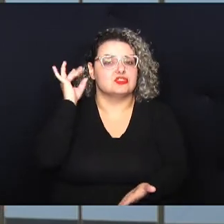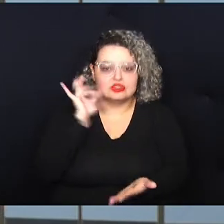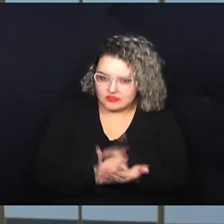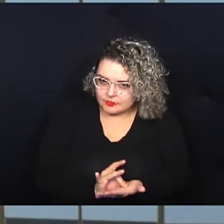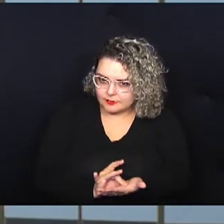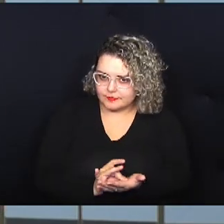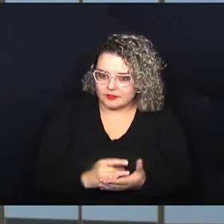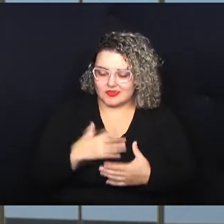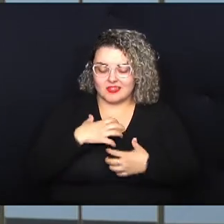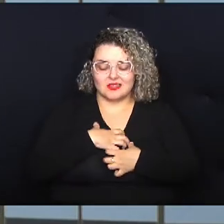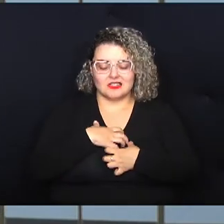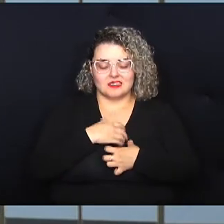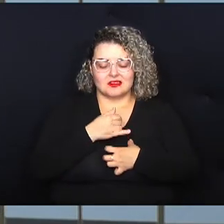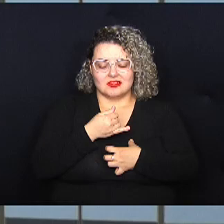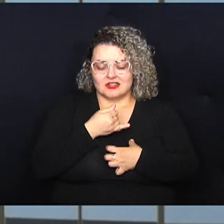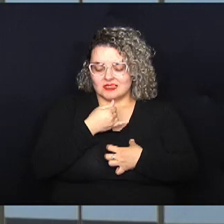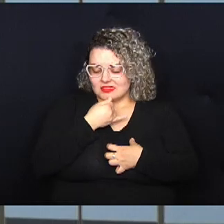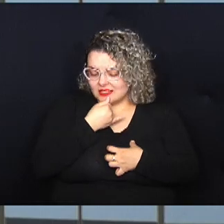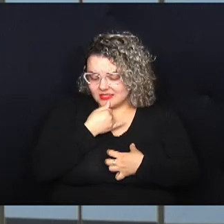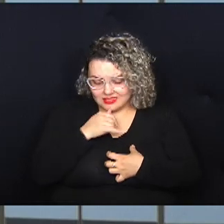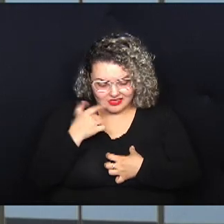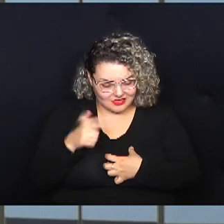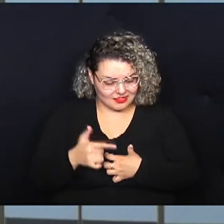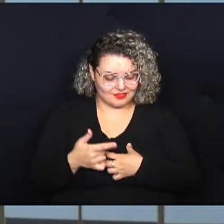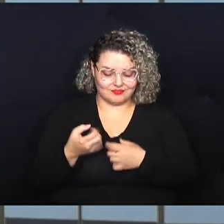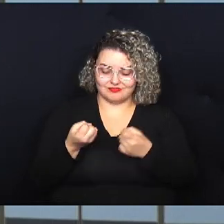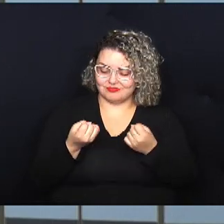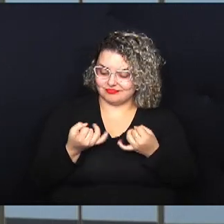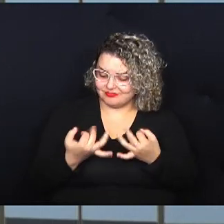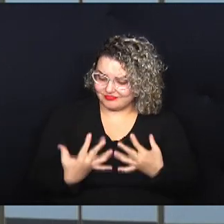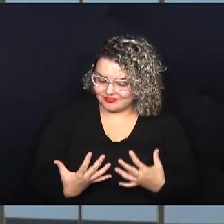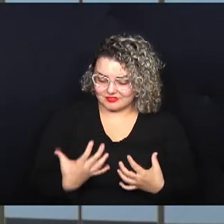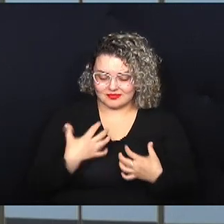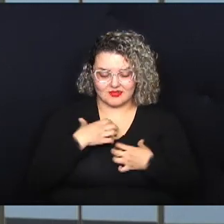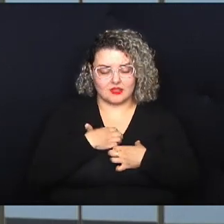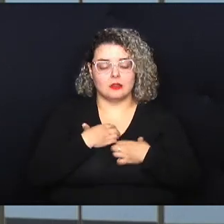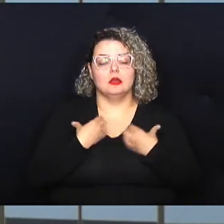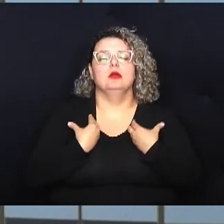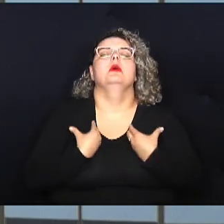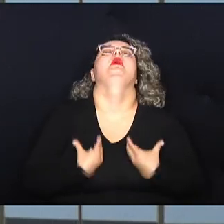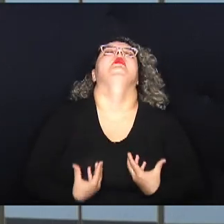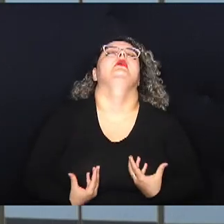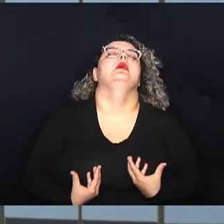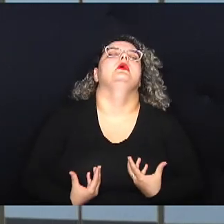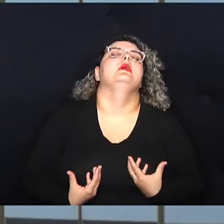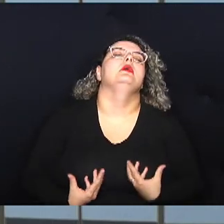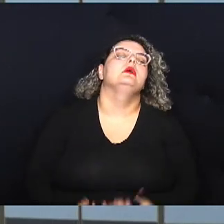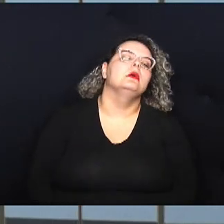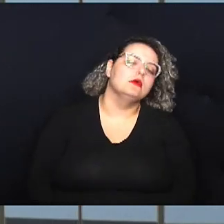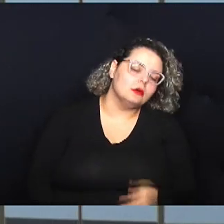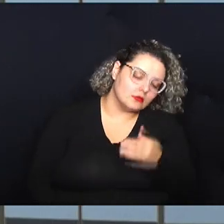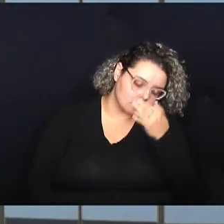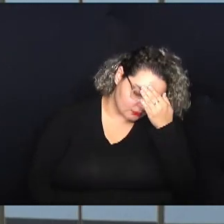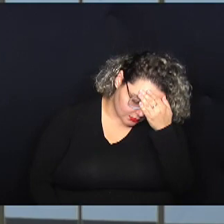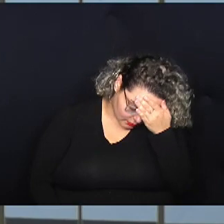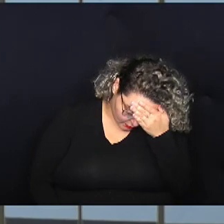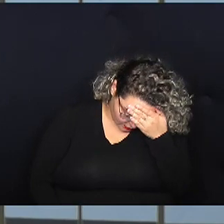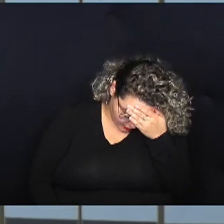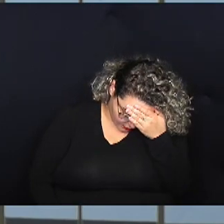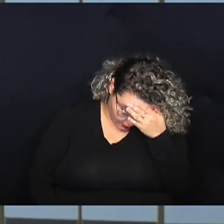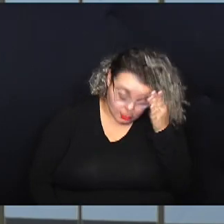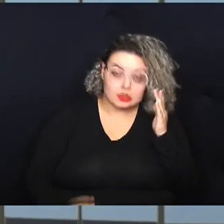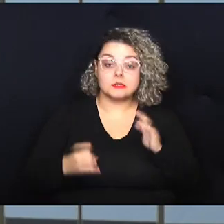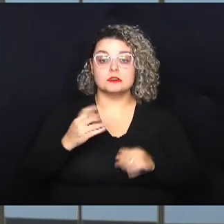aquela tristeza sem fundamento, ela está se sentindo muito cansada, muito exausta, se ela já procurasse uma